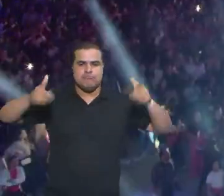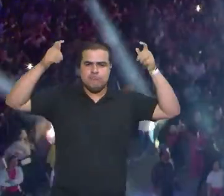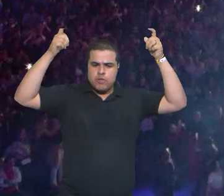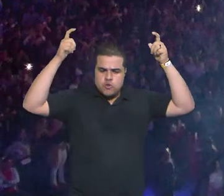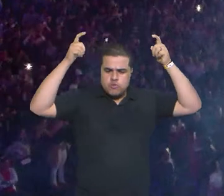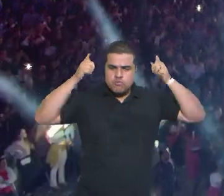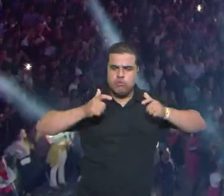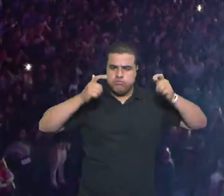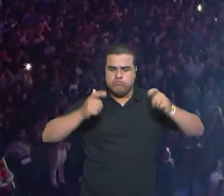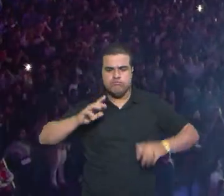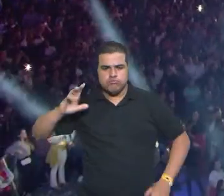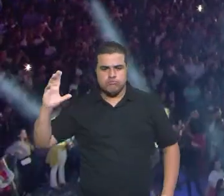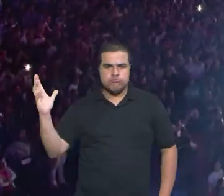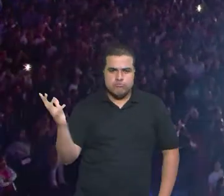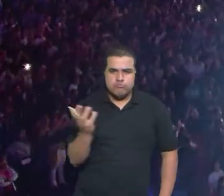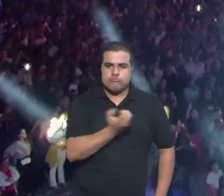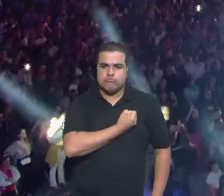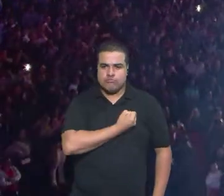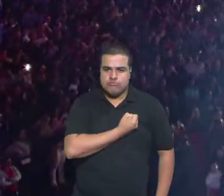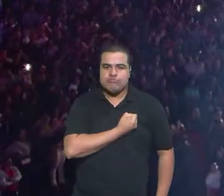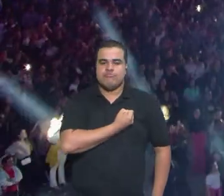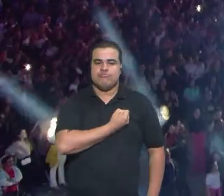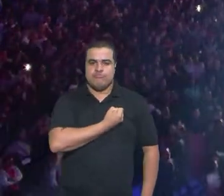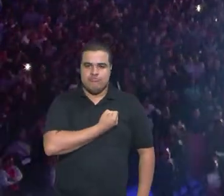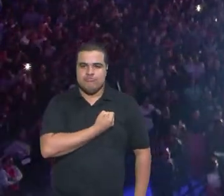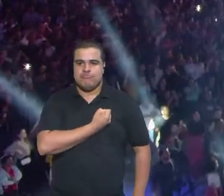capacete da salvação